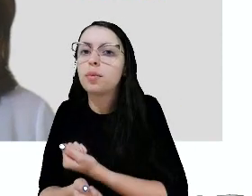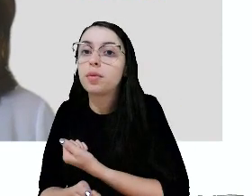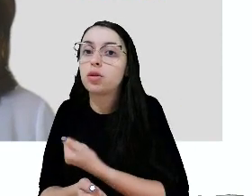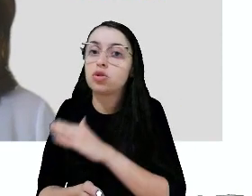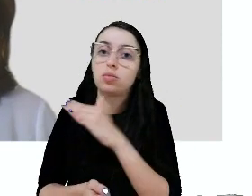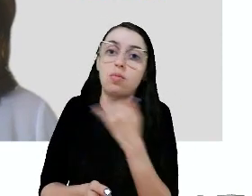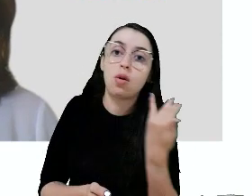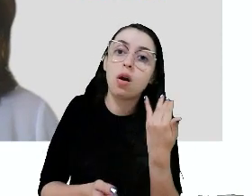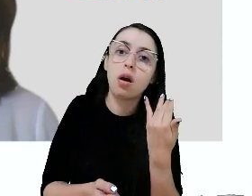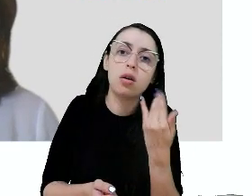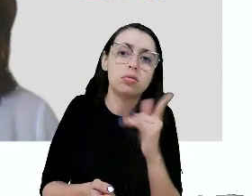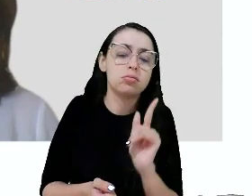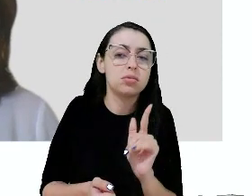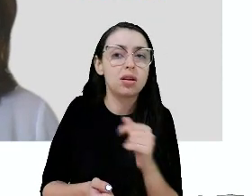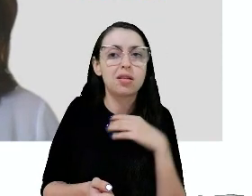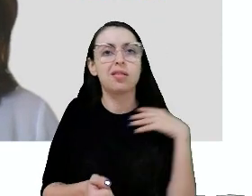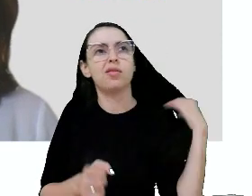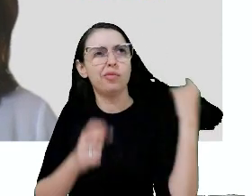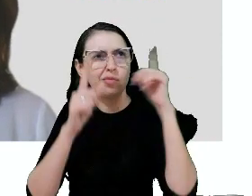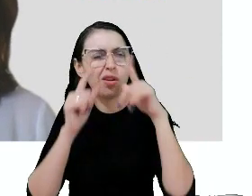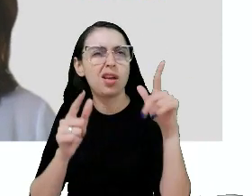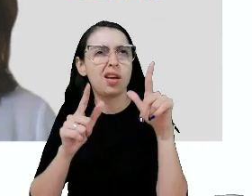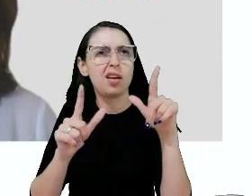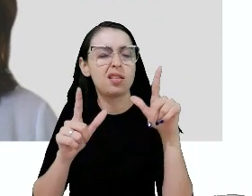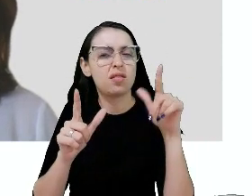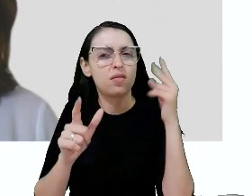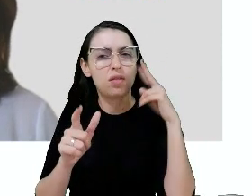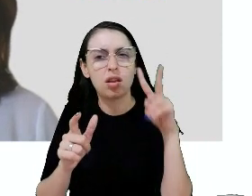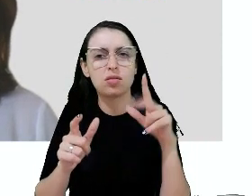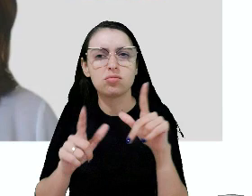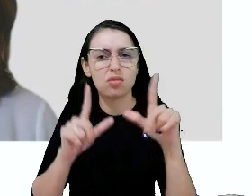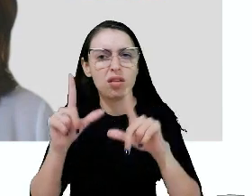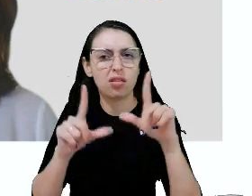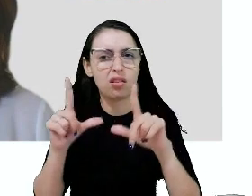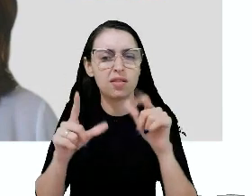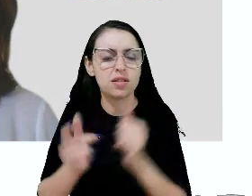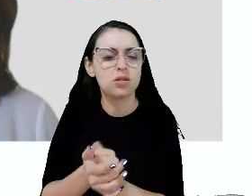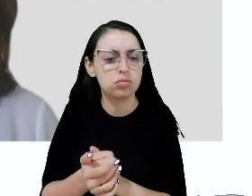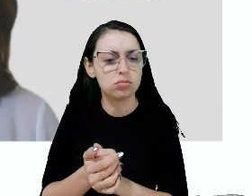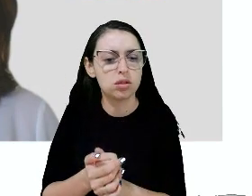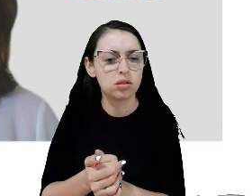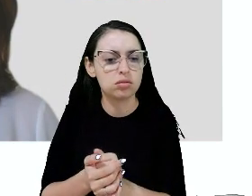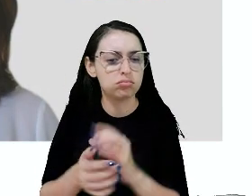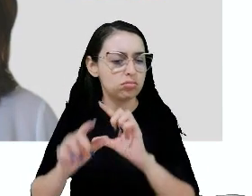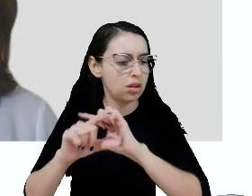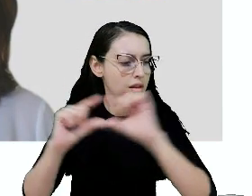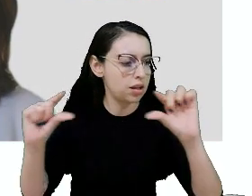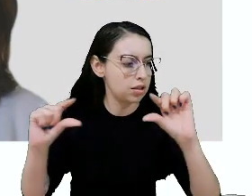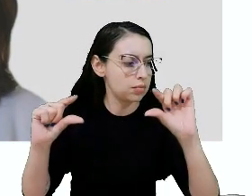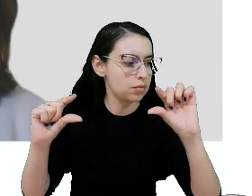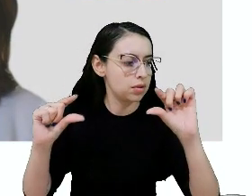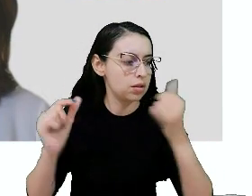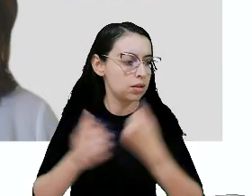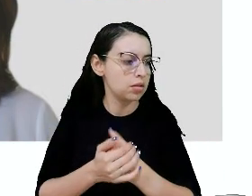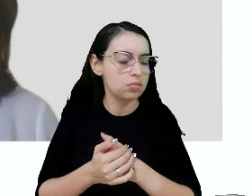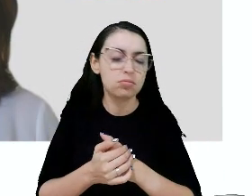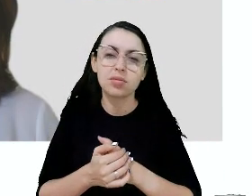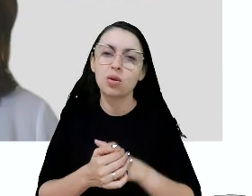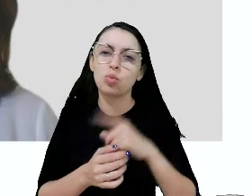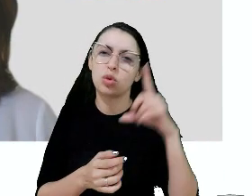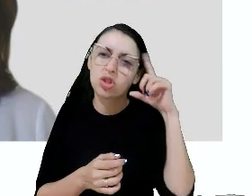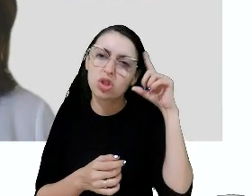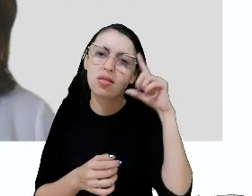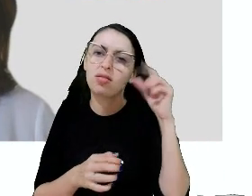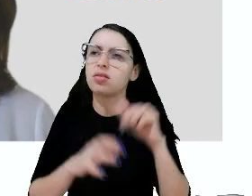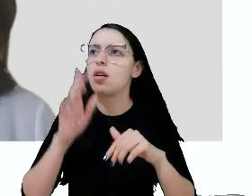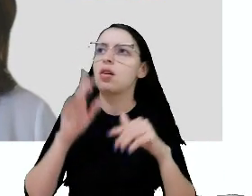de mortos, o que eu assisto é o Jornal da Cultura toda noite, eles têm uma tarja preta à direita, então, no